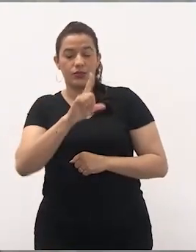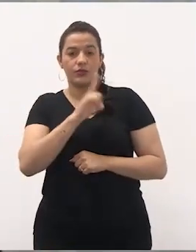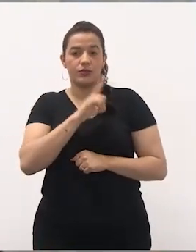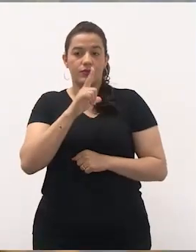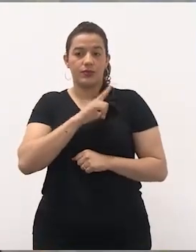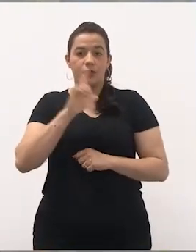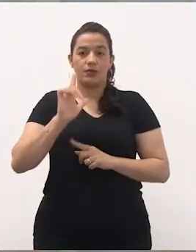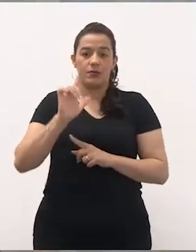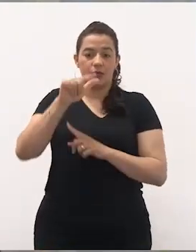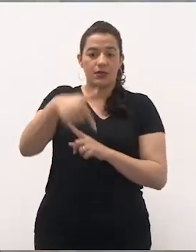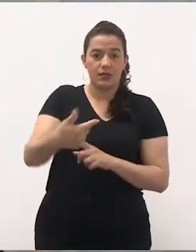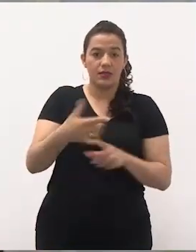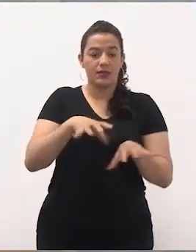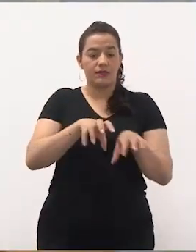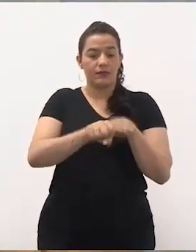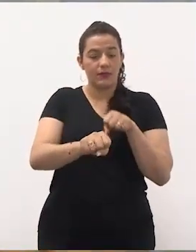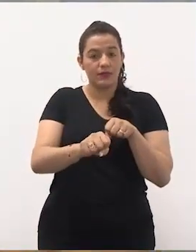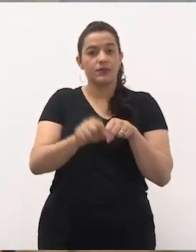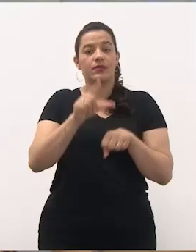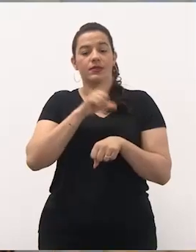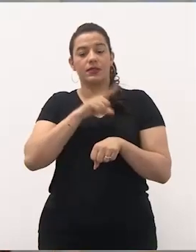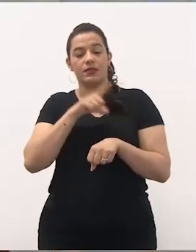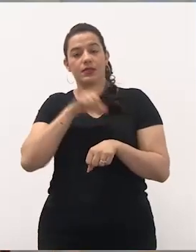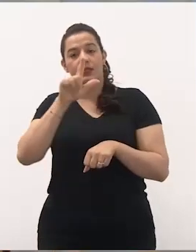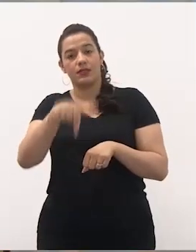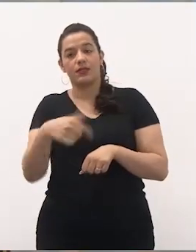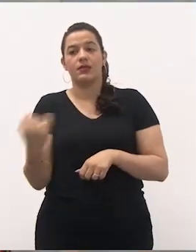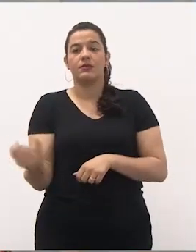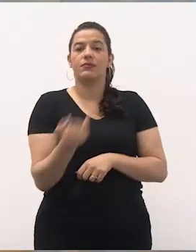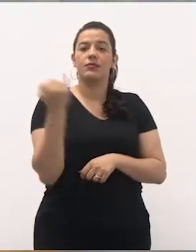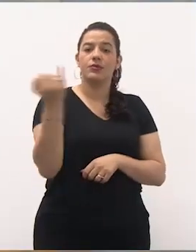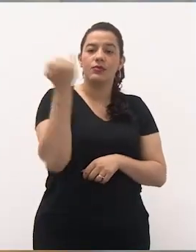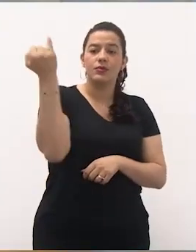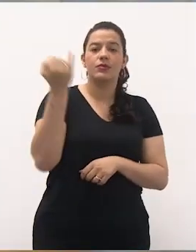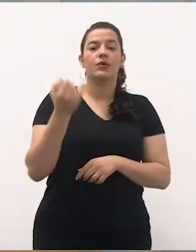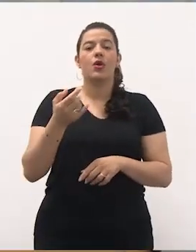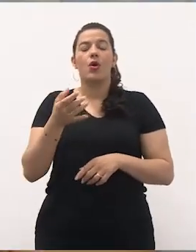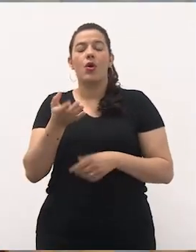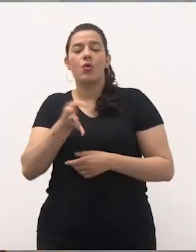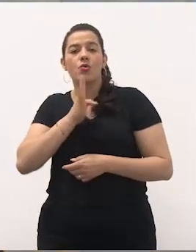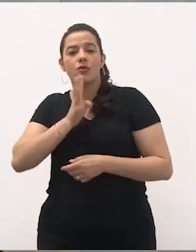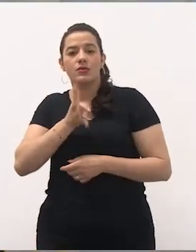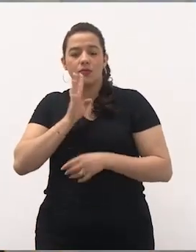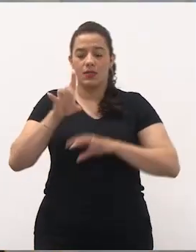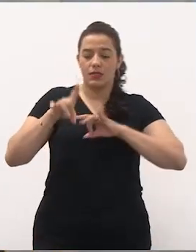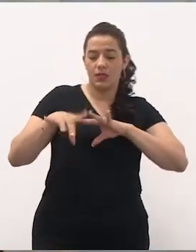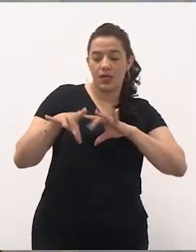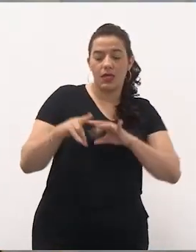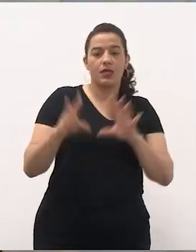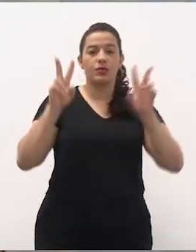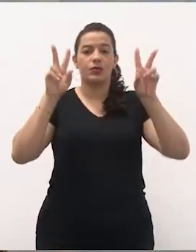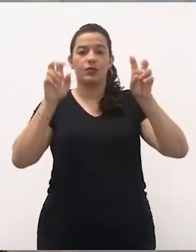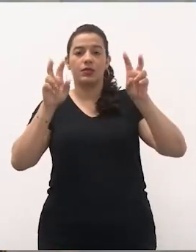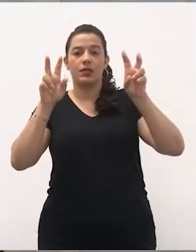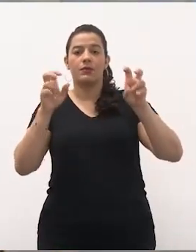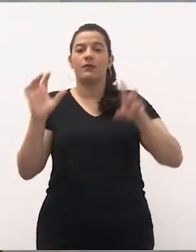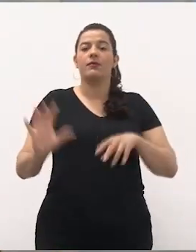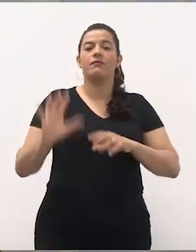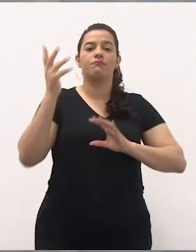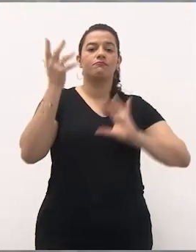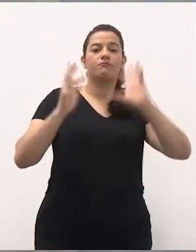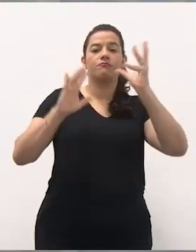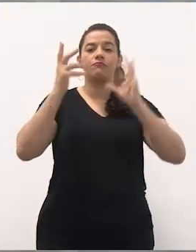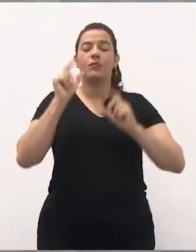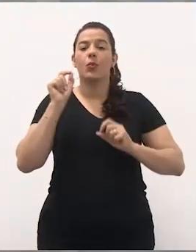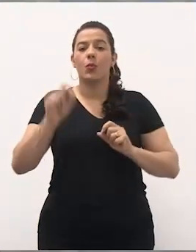da formação, que é extremamente importante, né, com conhecimentos técnicos sobre o tema e que vai acontecer, a ideia é